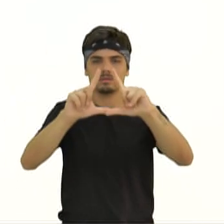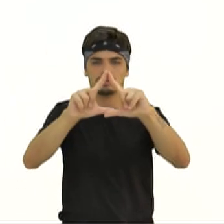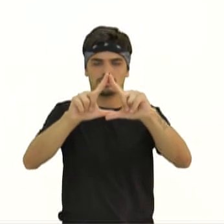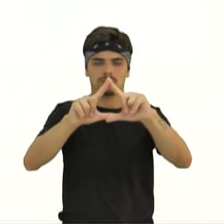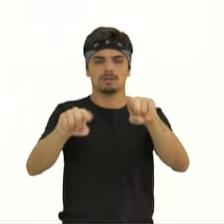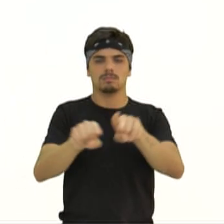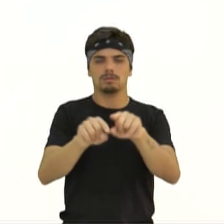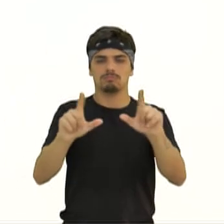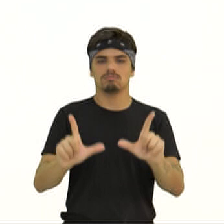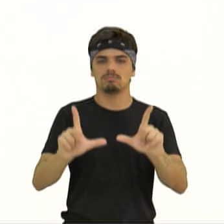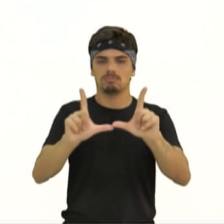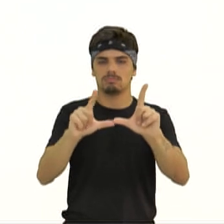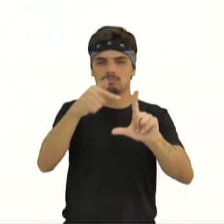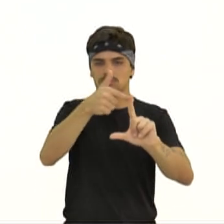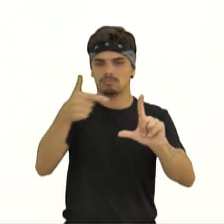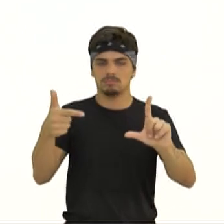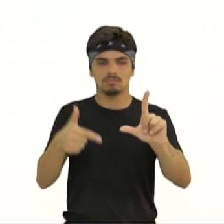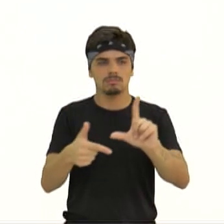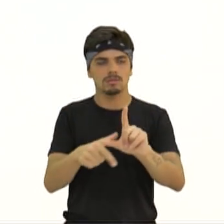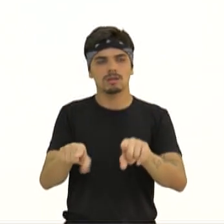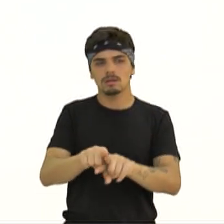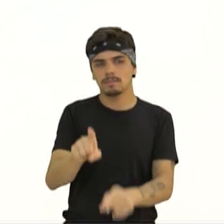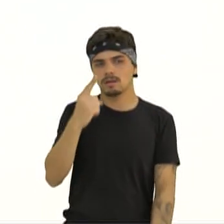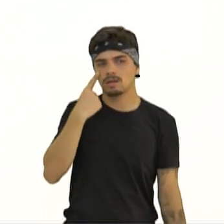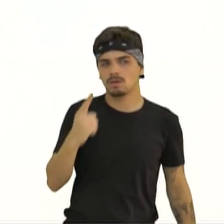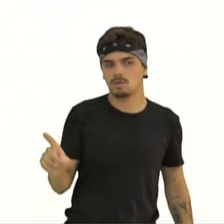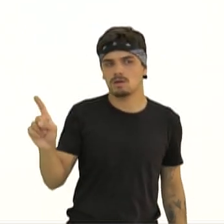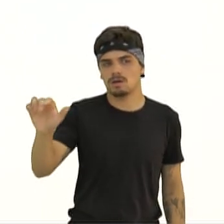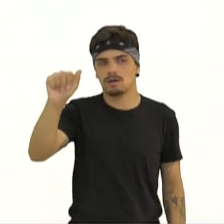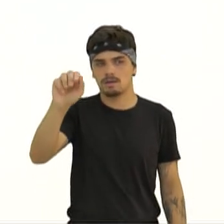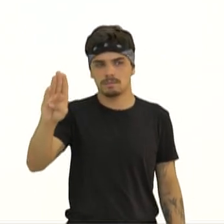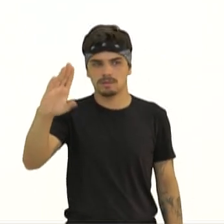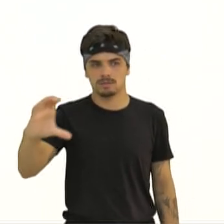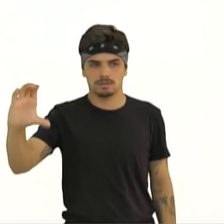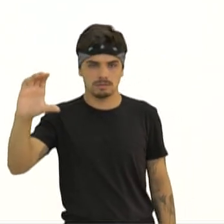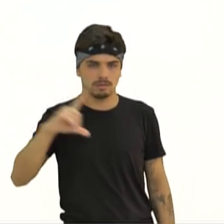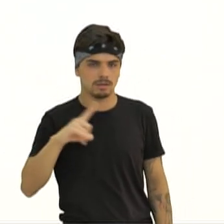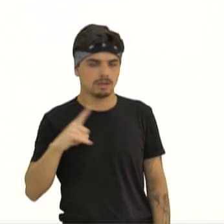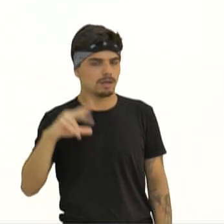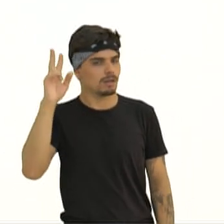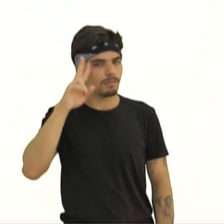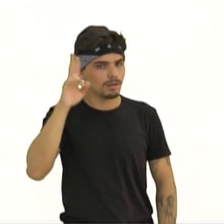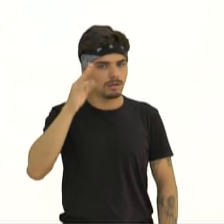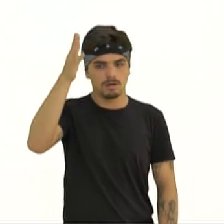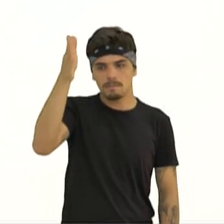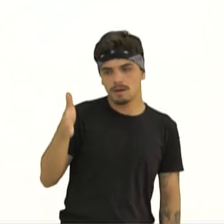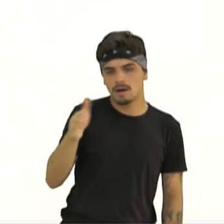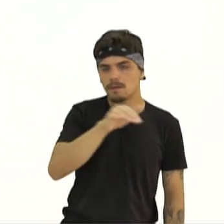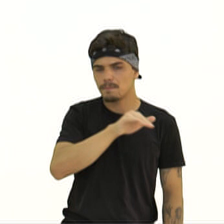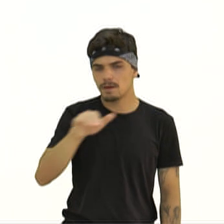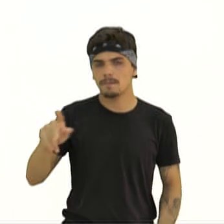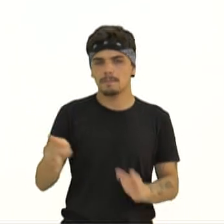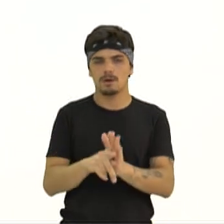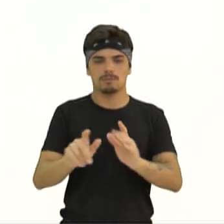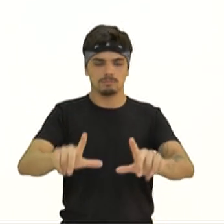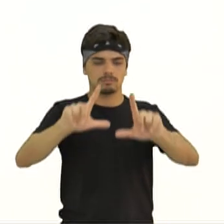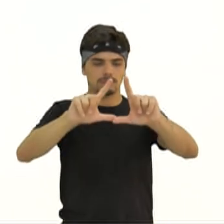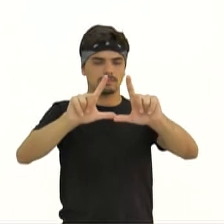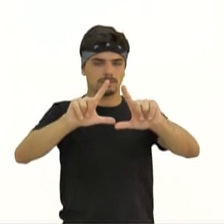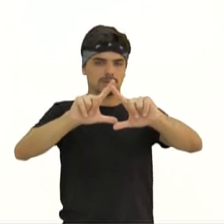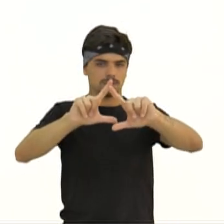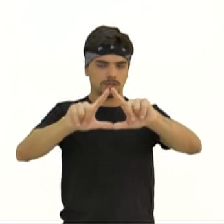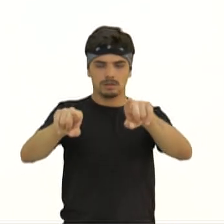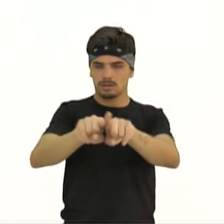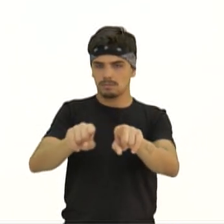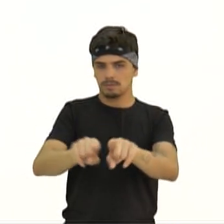Então aqui eu coloquei A, B e C. Então, lembrando dos lados do triângulo retângulo, né? A gente tem do A